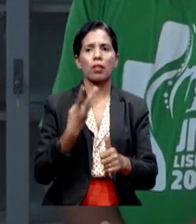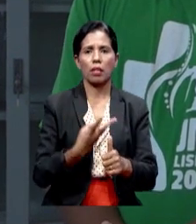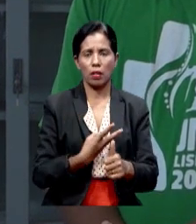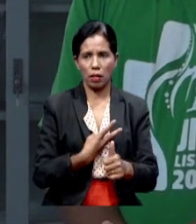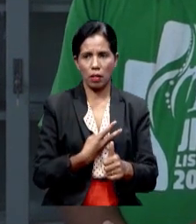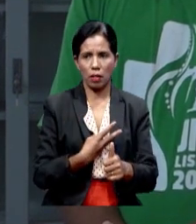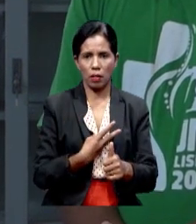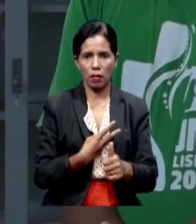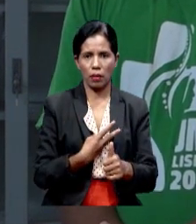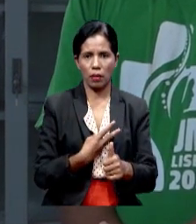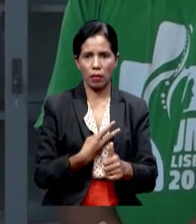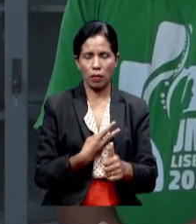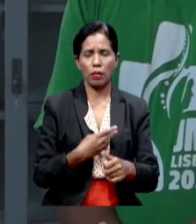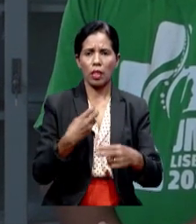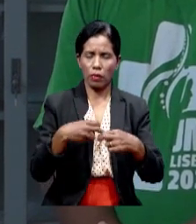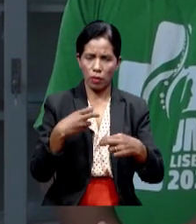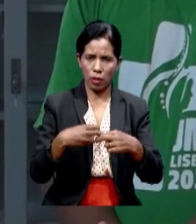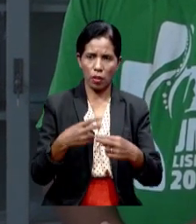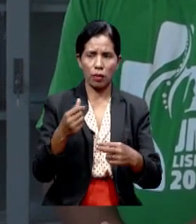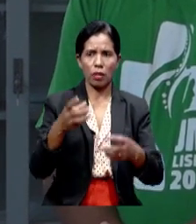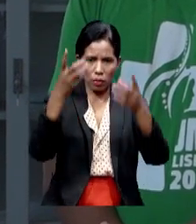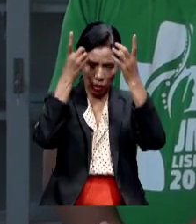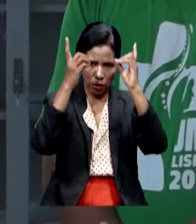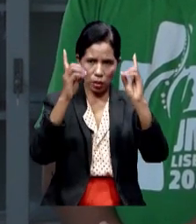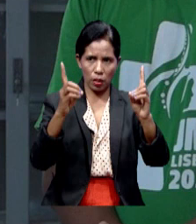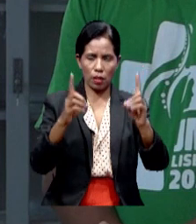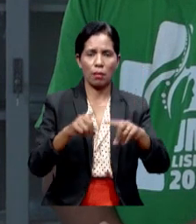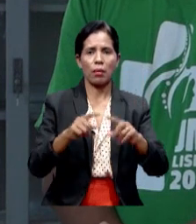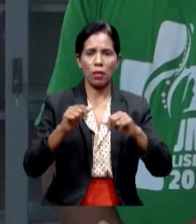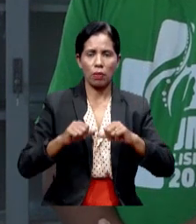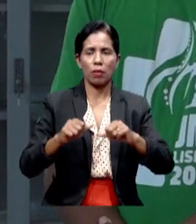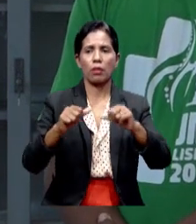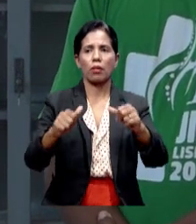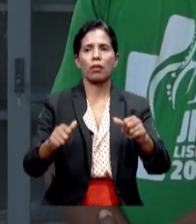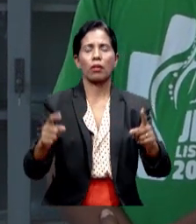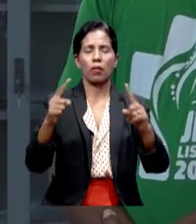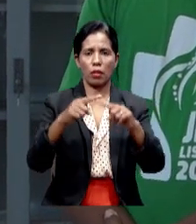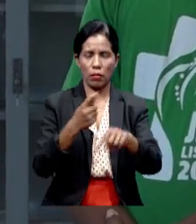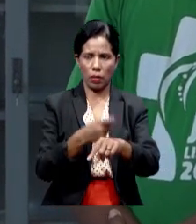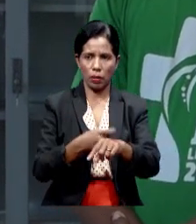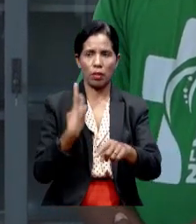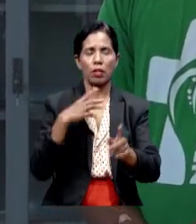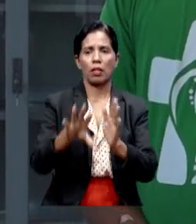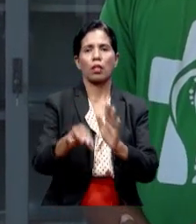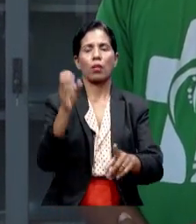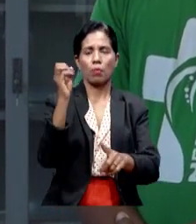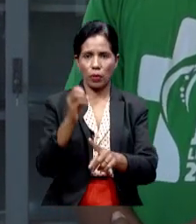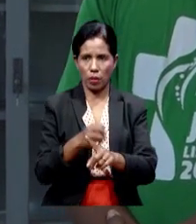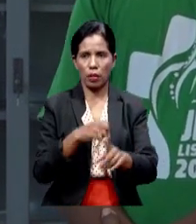o fone e tahoto susaro e tuan atu determina mas be lao até últimos momentos se reta oportunidade